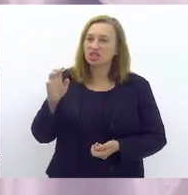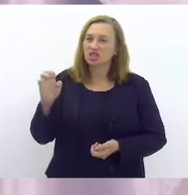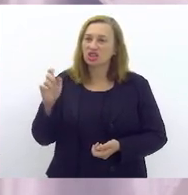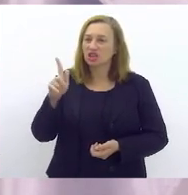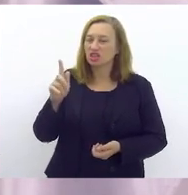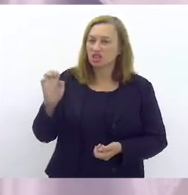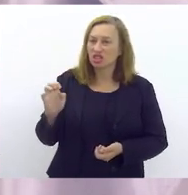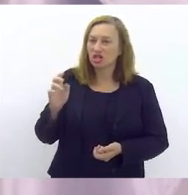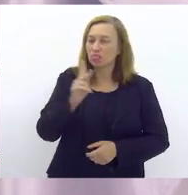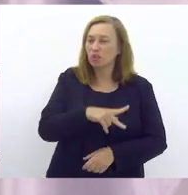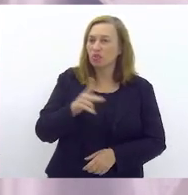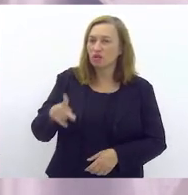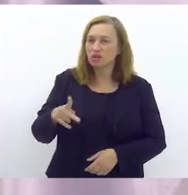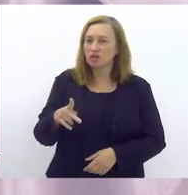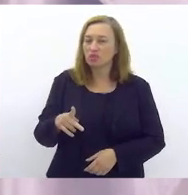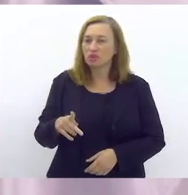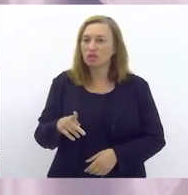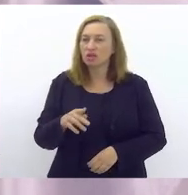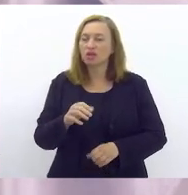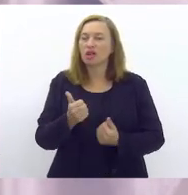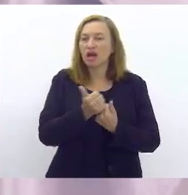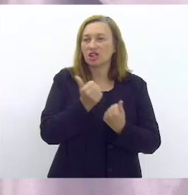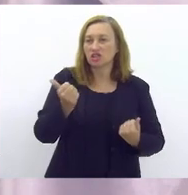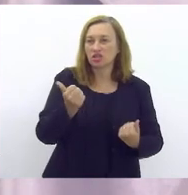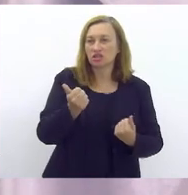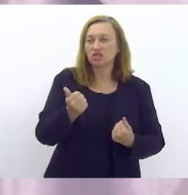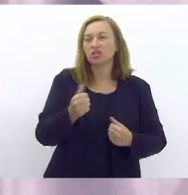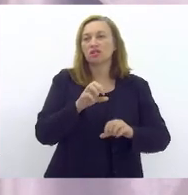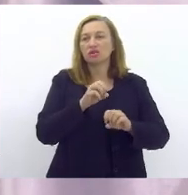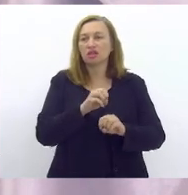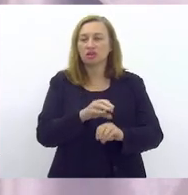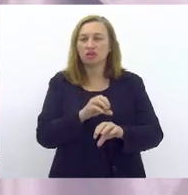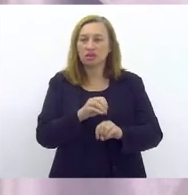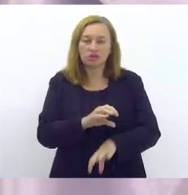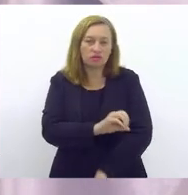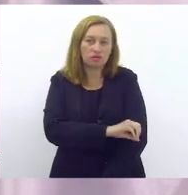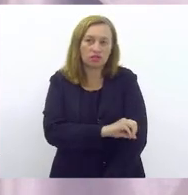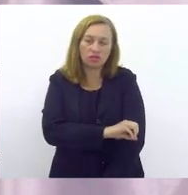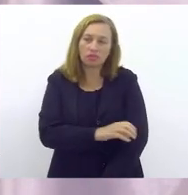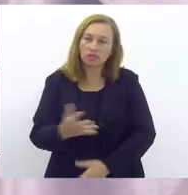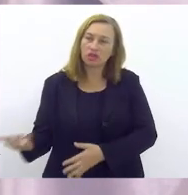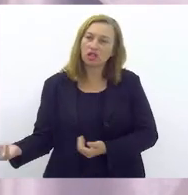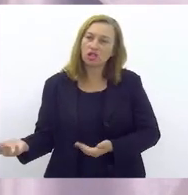professora, né, agente de educação infantil, para sentar-se aqui à mesa conosco.